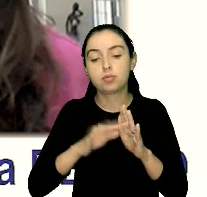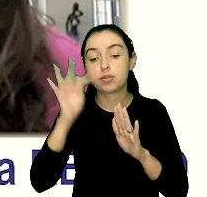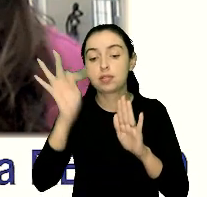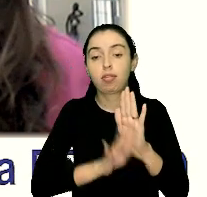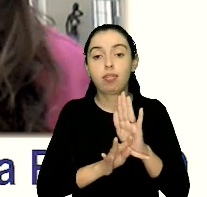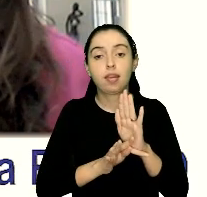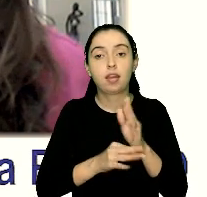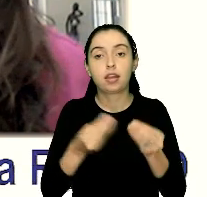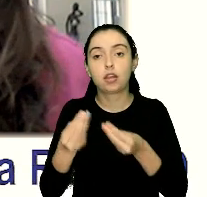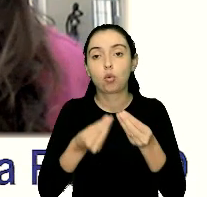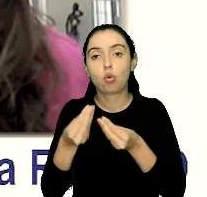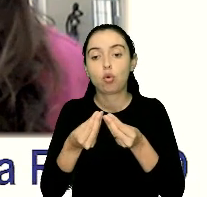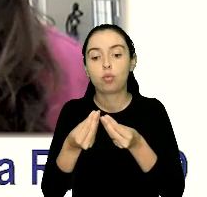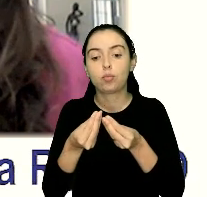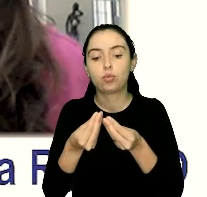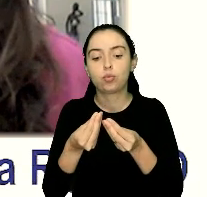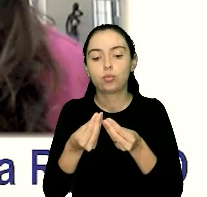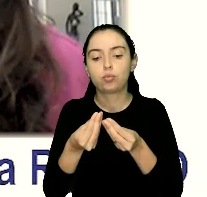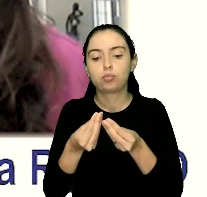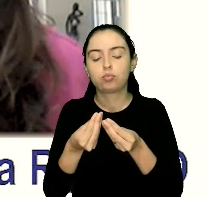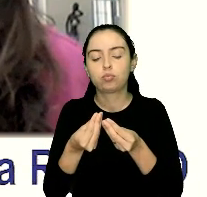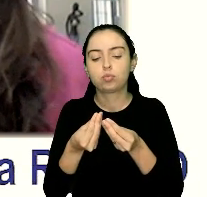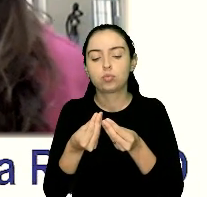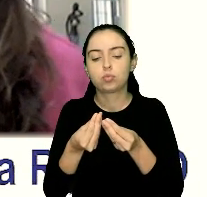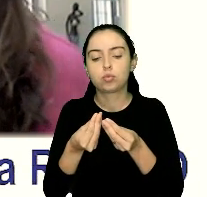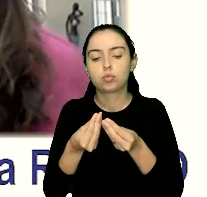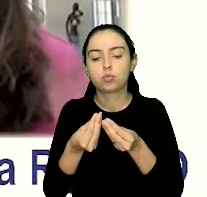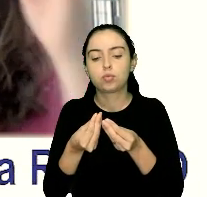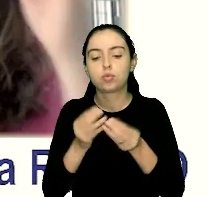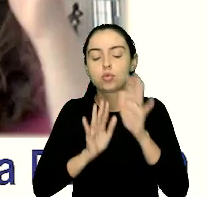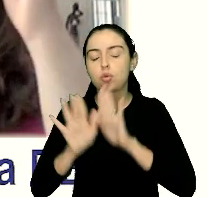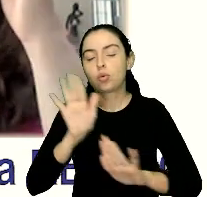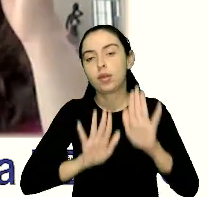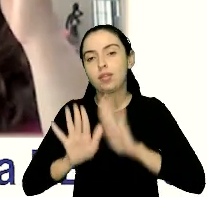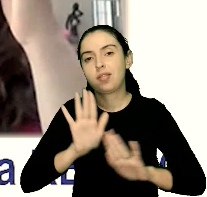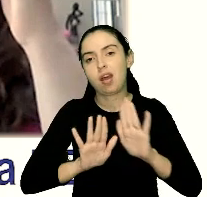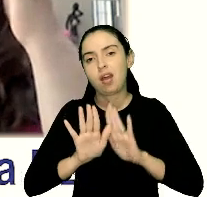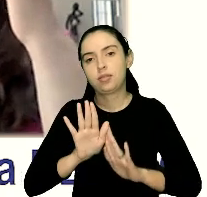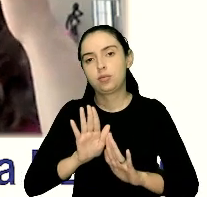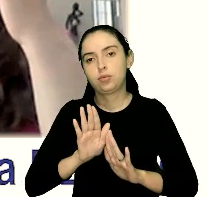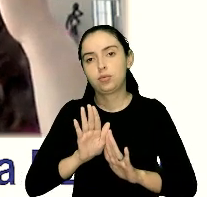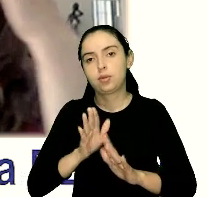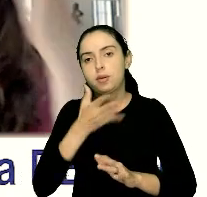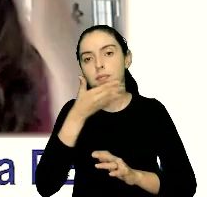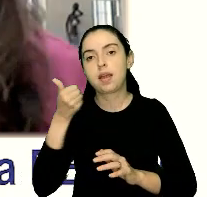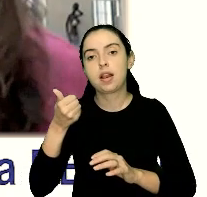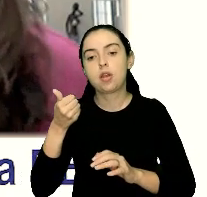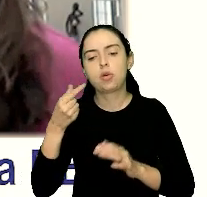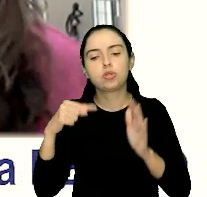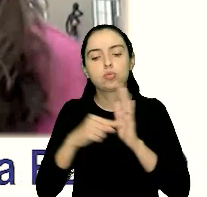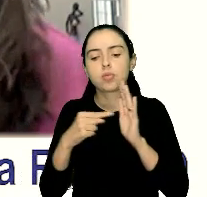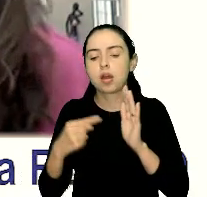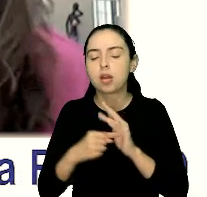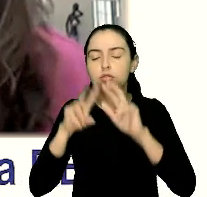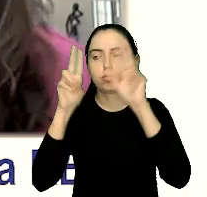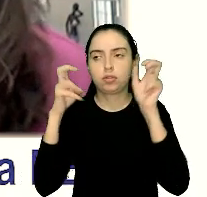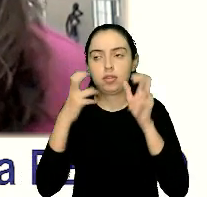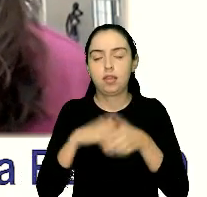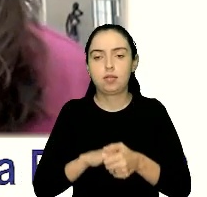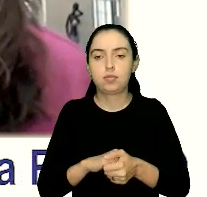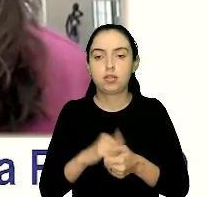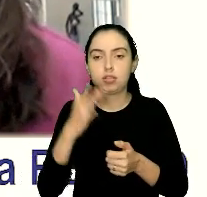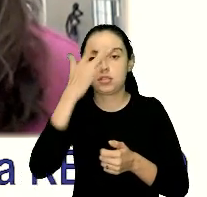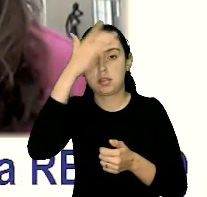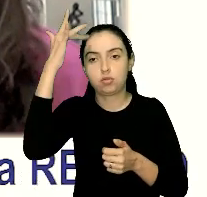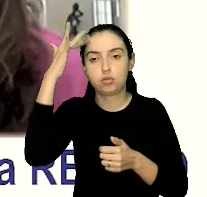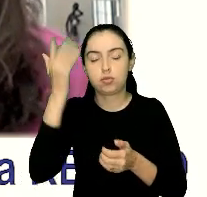não vou dizer tratamento, mas de uma melhor abordagem das questões de saúde mental pelo nosso corpo